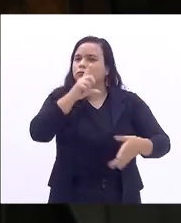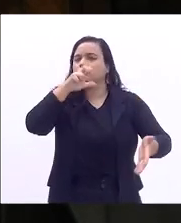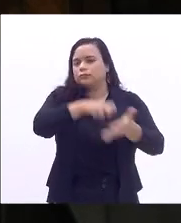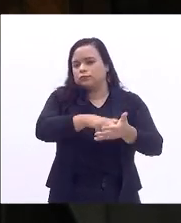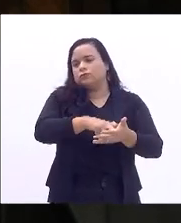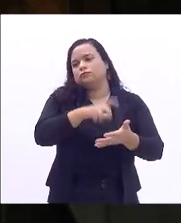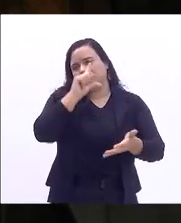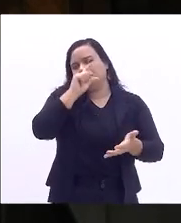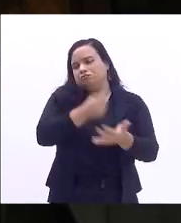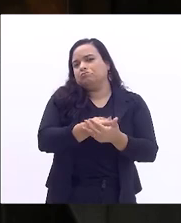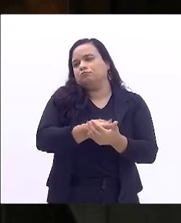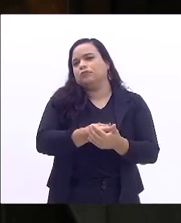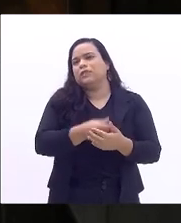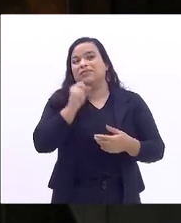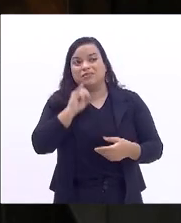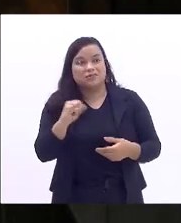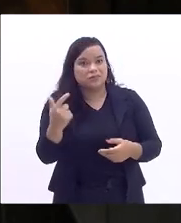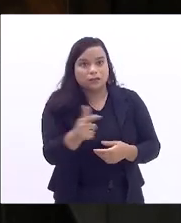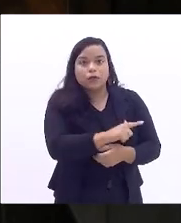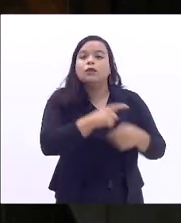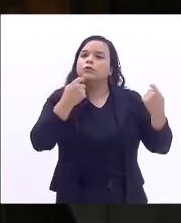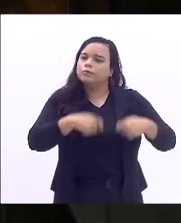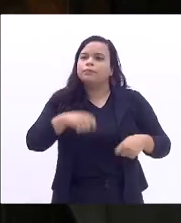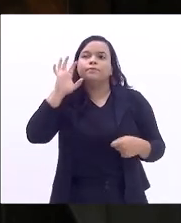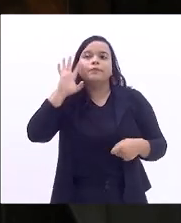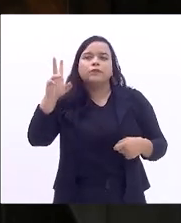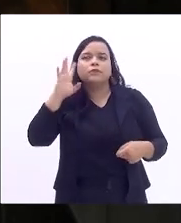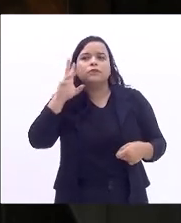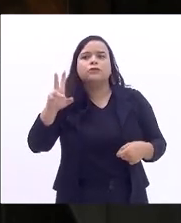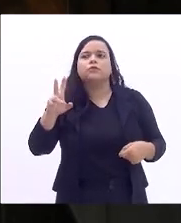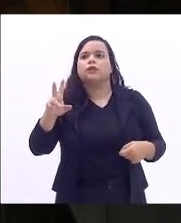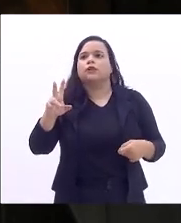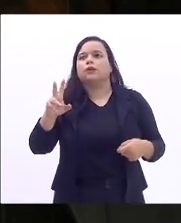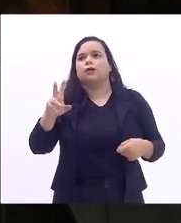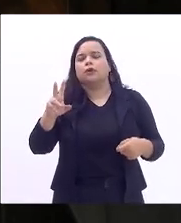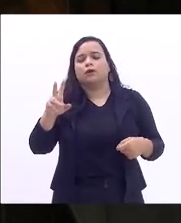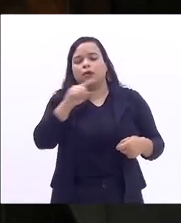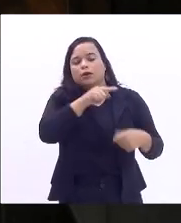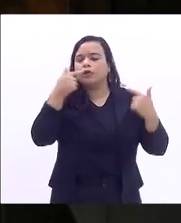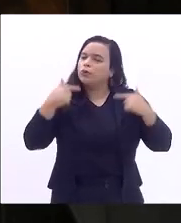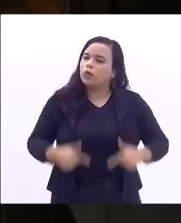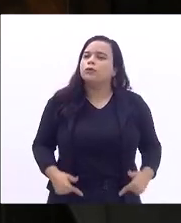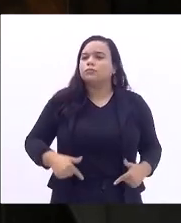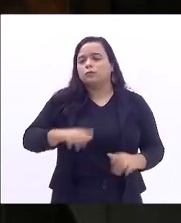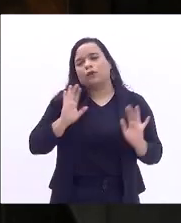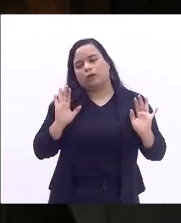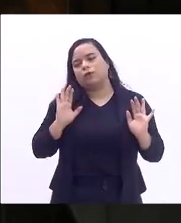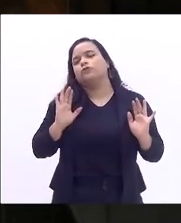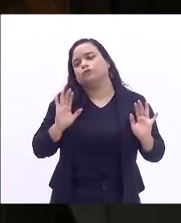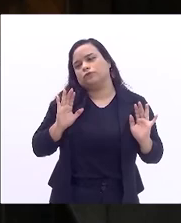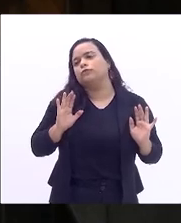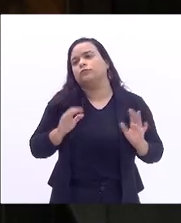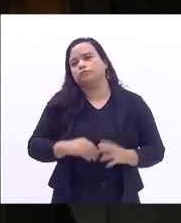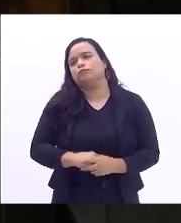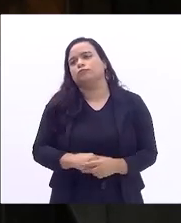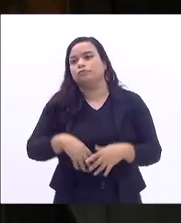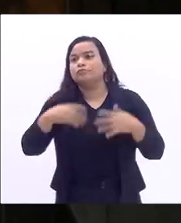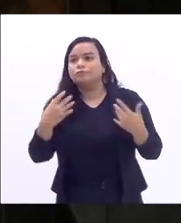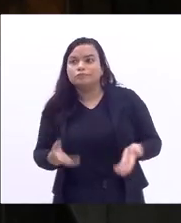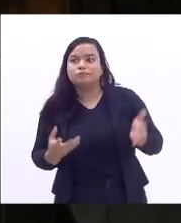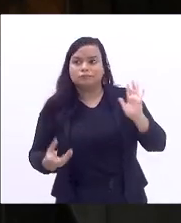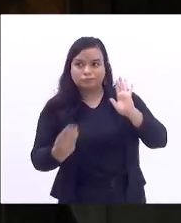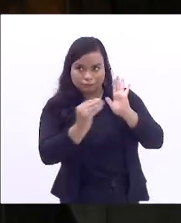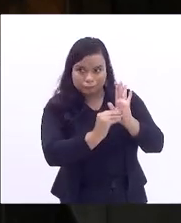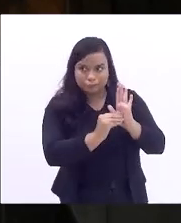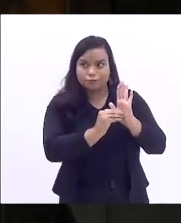caso contrário há de prevalecer o princípio da presunção da inocência então o que que é dito